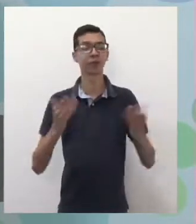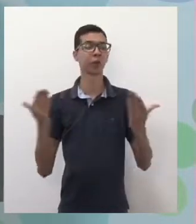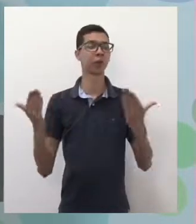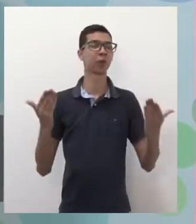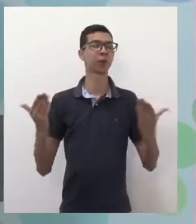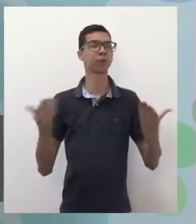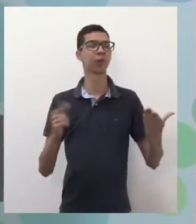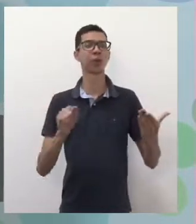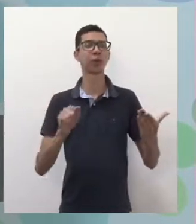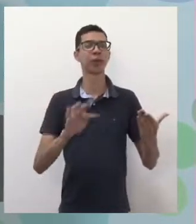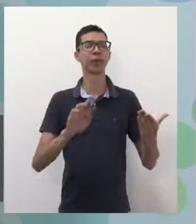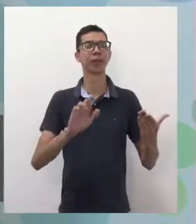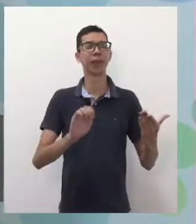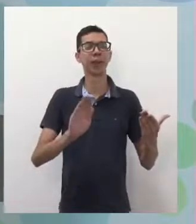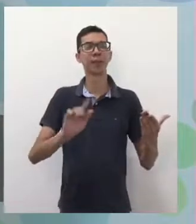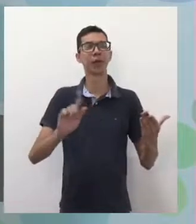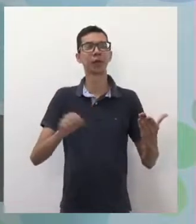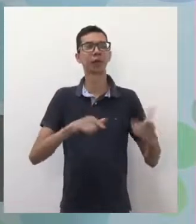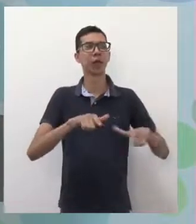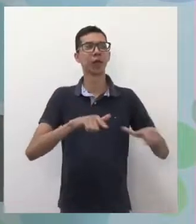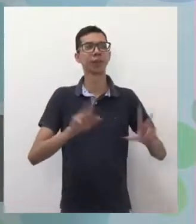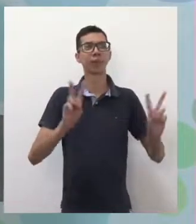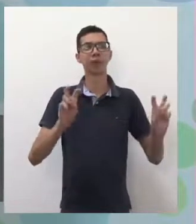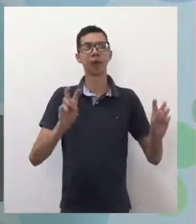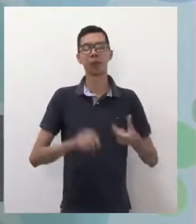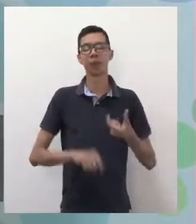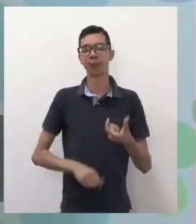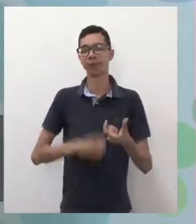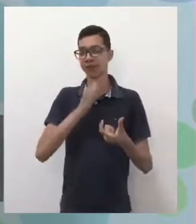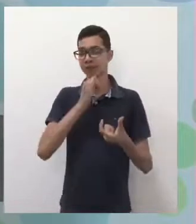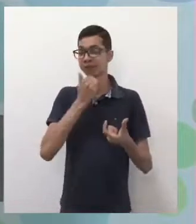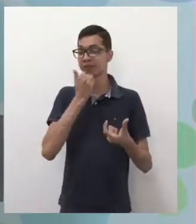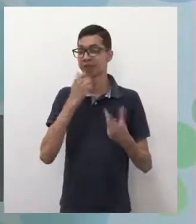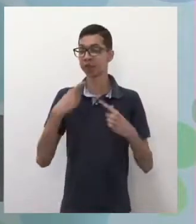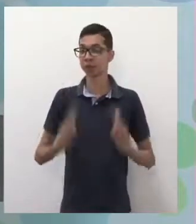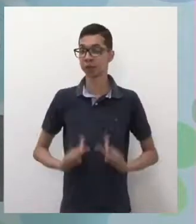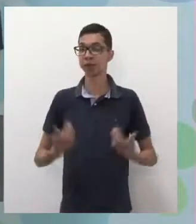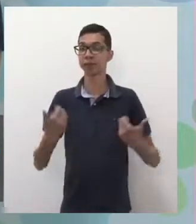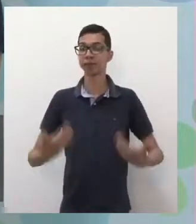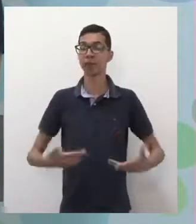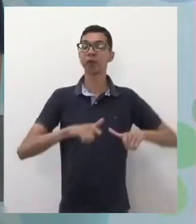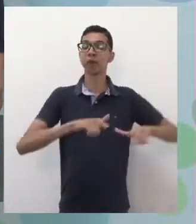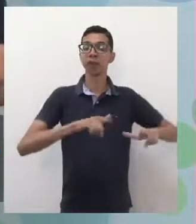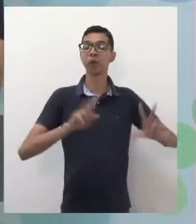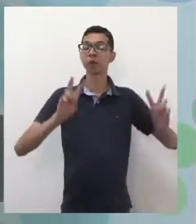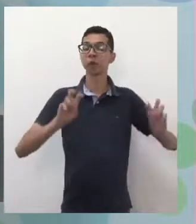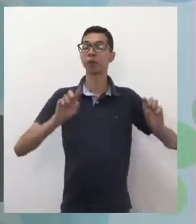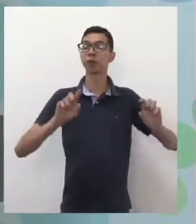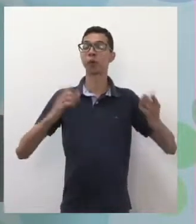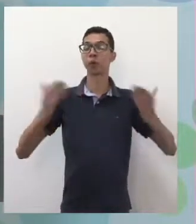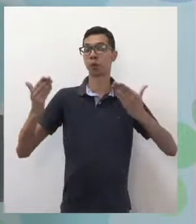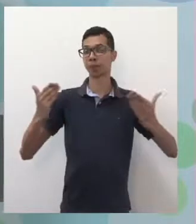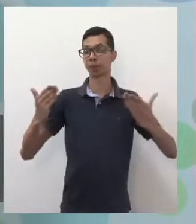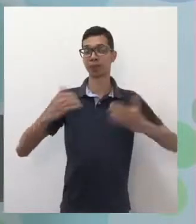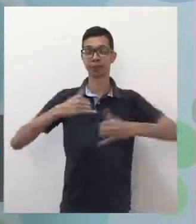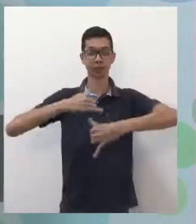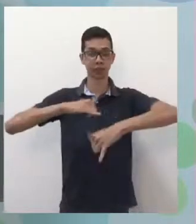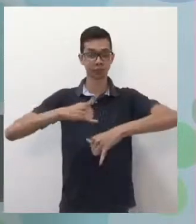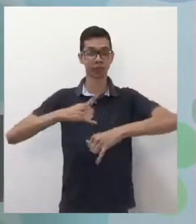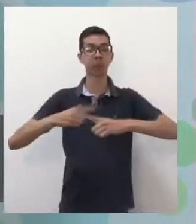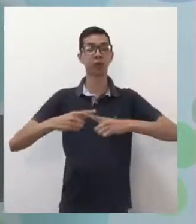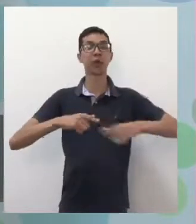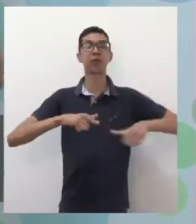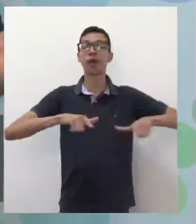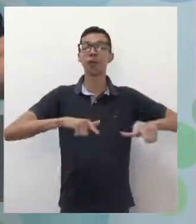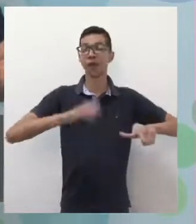trabalho, mesmo nas ciências humanas, a questão do trabalho ela está ligada à energia, ao fazer, a fazer força,